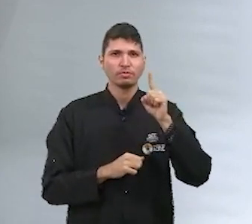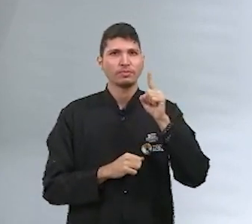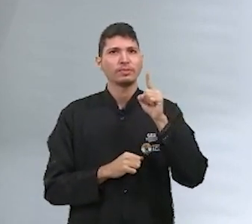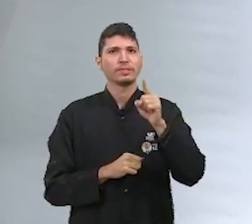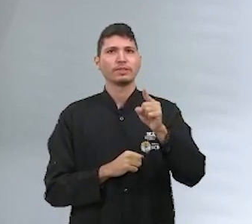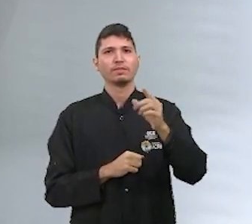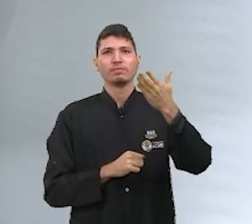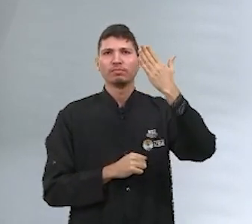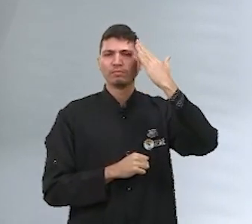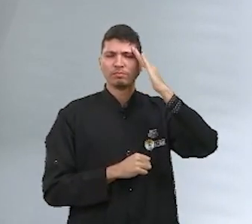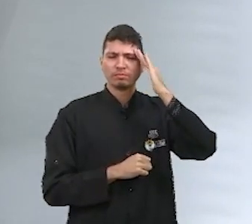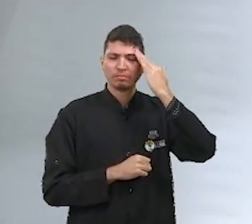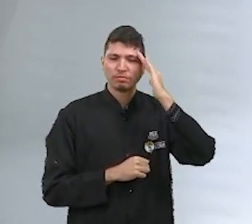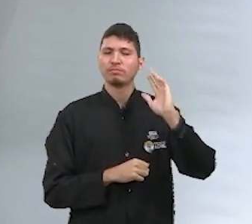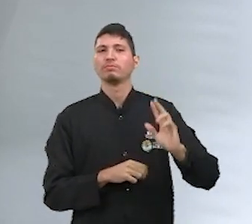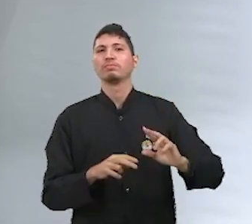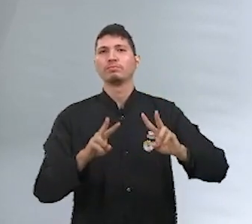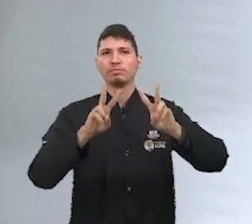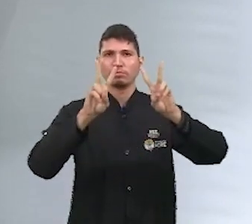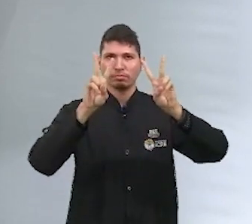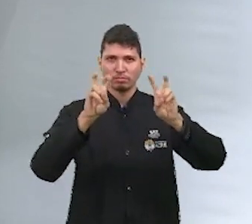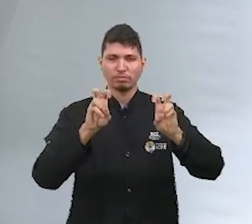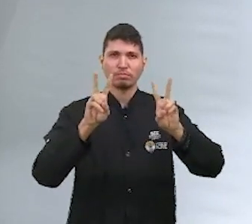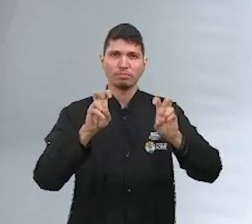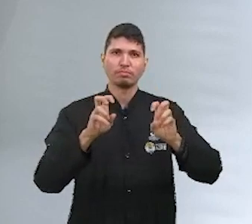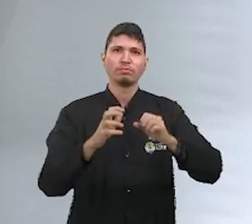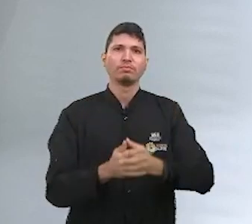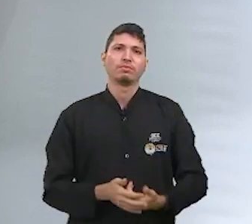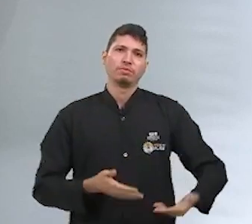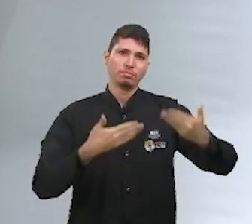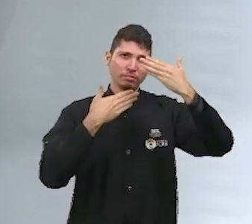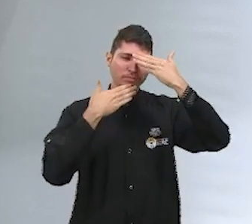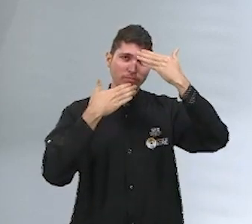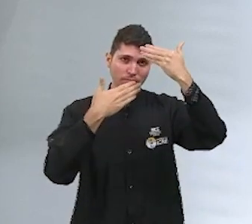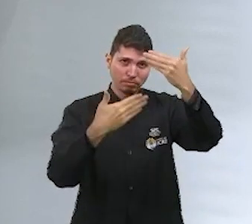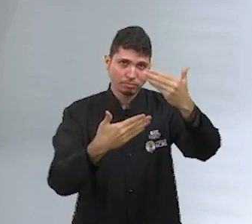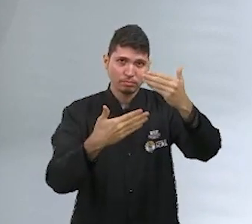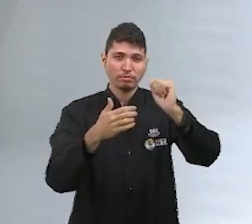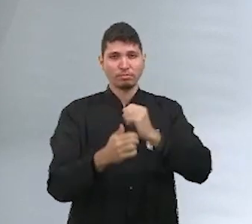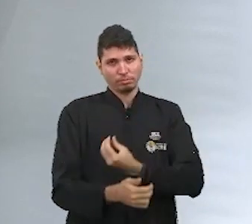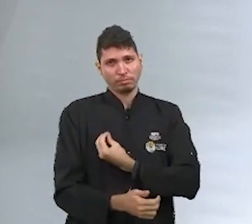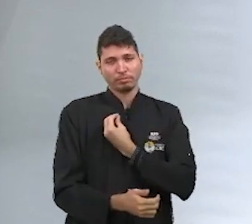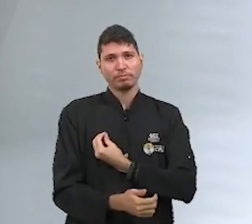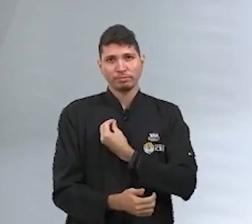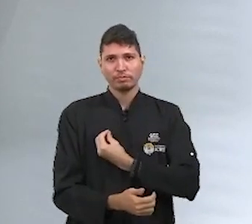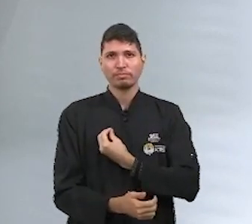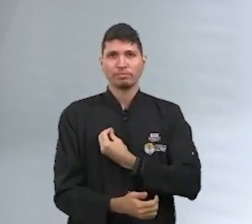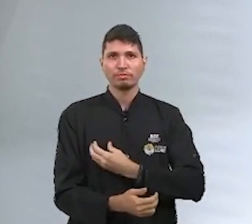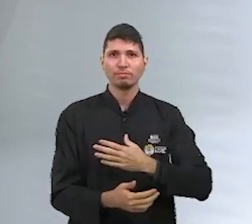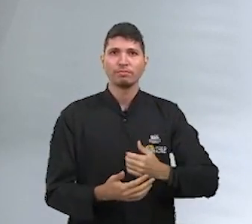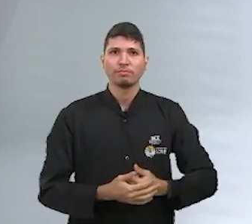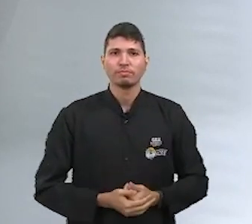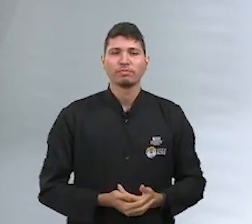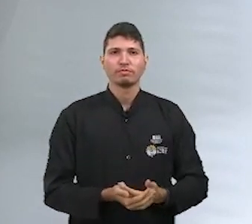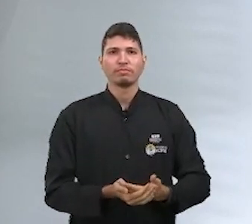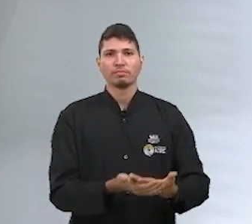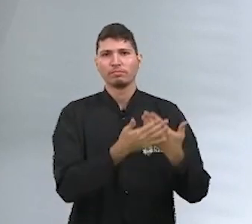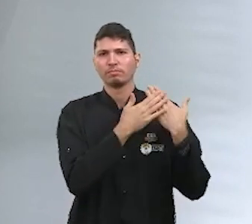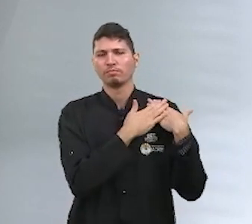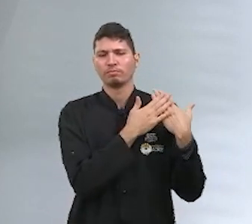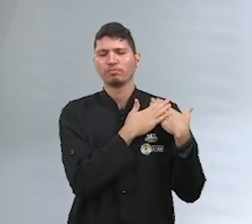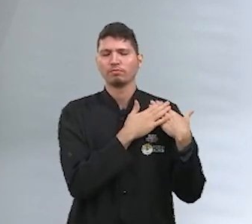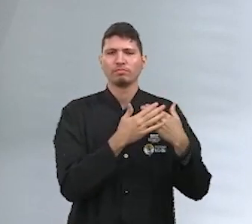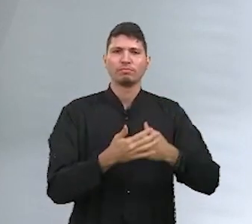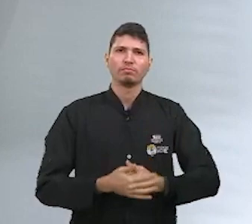tenham compreendido o assunto. Agradeço desde já, né, a participação, o compromisso de todos vocês com